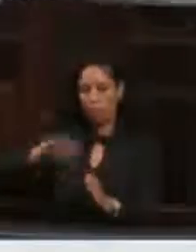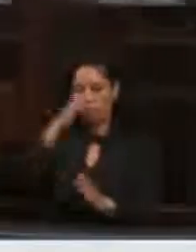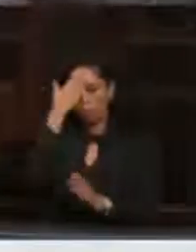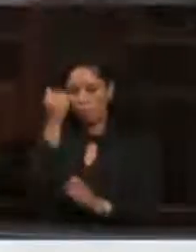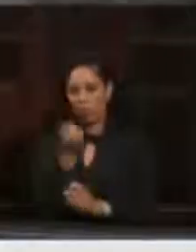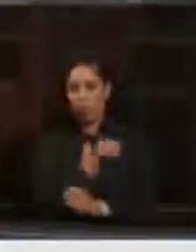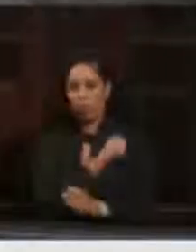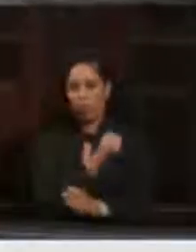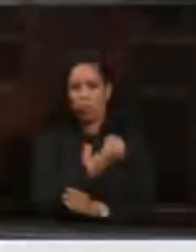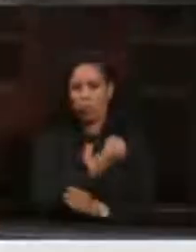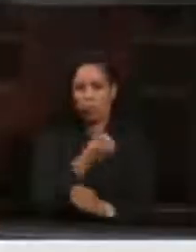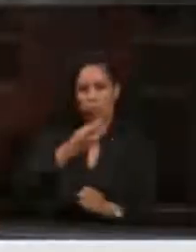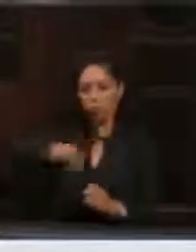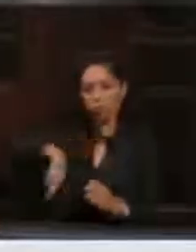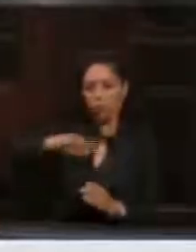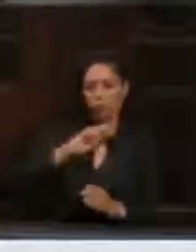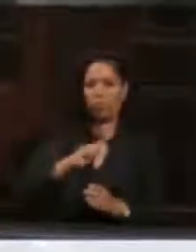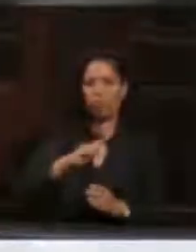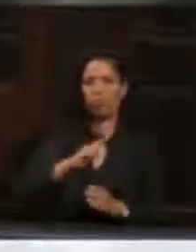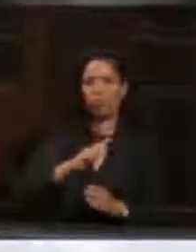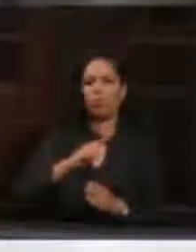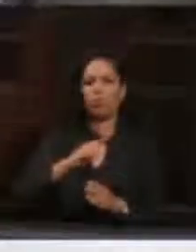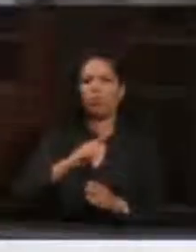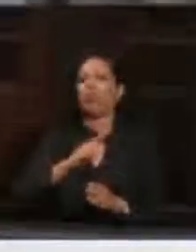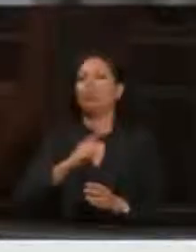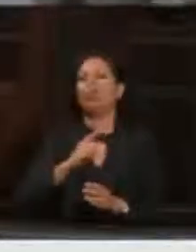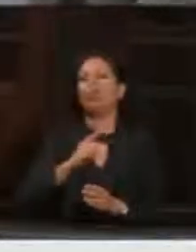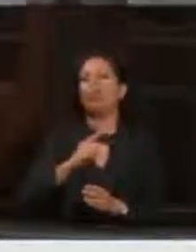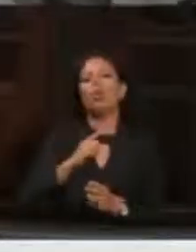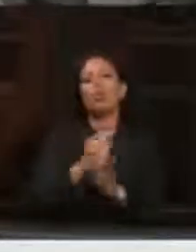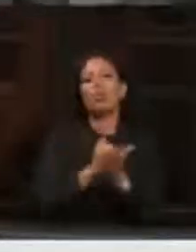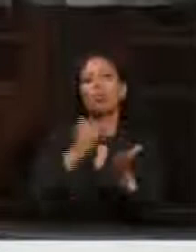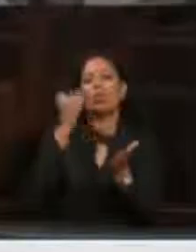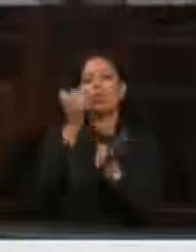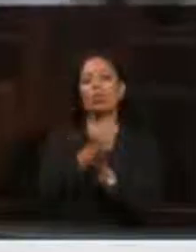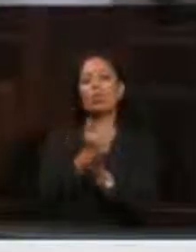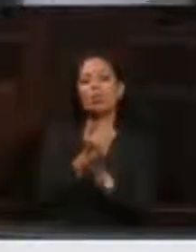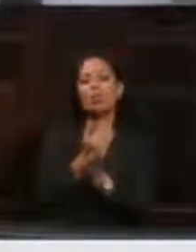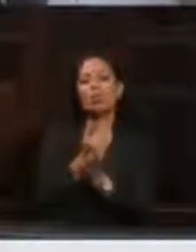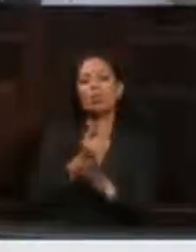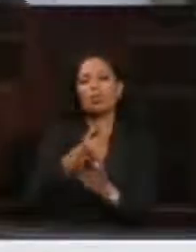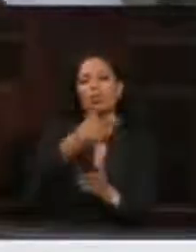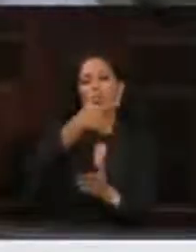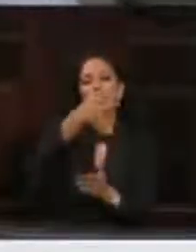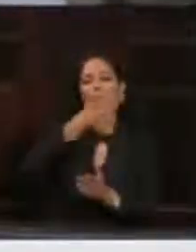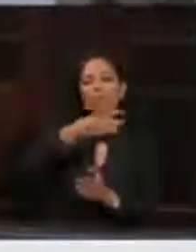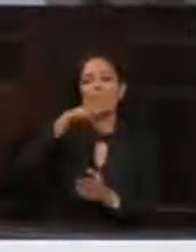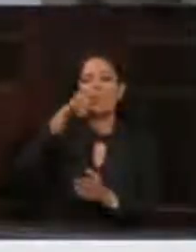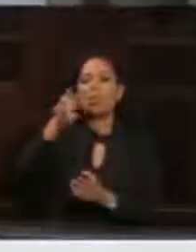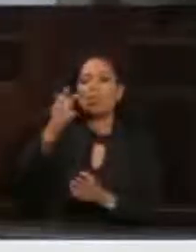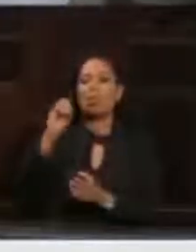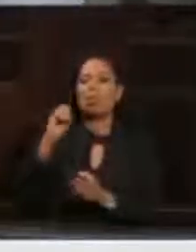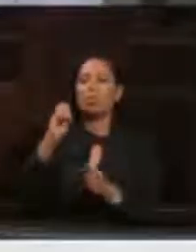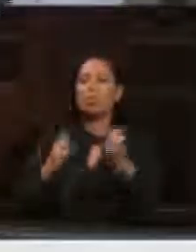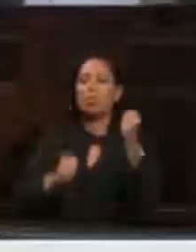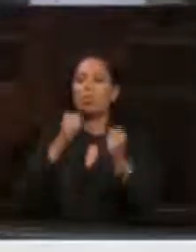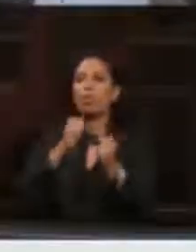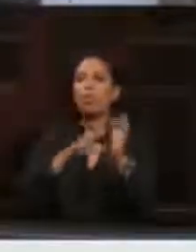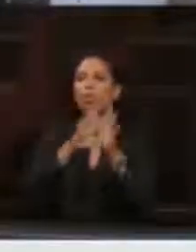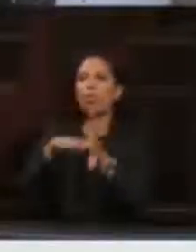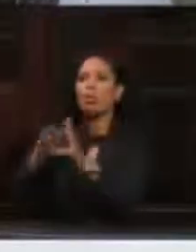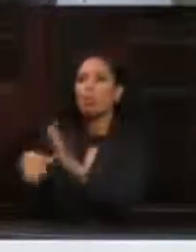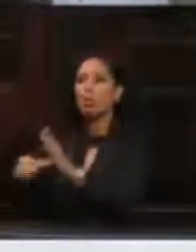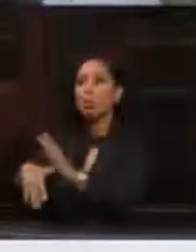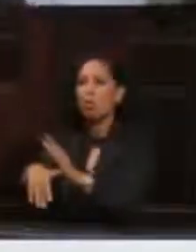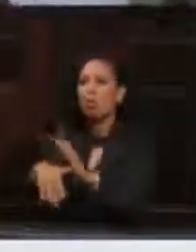nós saímos de 80 veículos mês roubado para 350 em São João de Meriti, depois que as UPPs foram